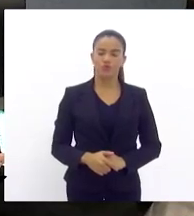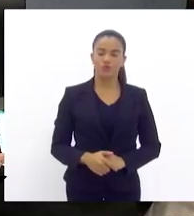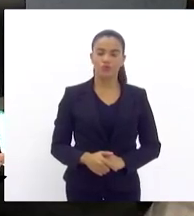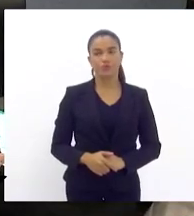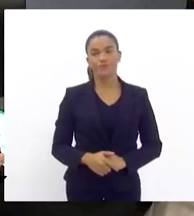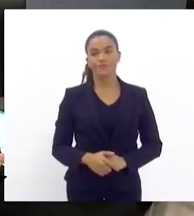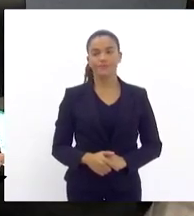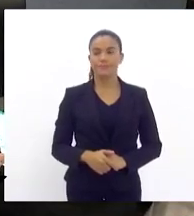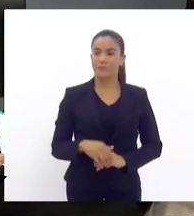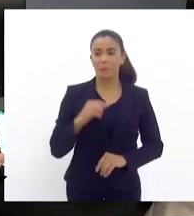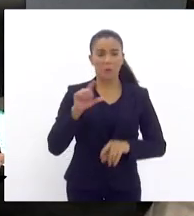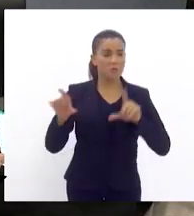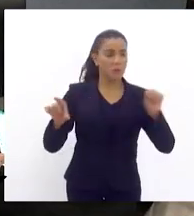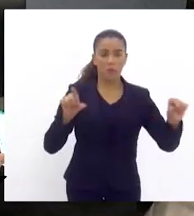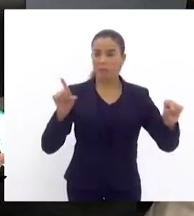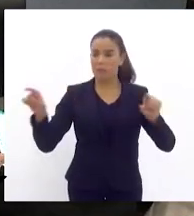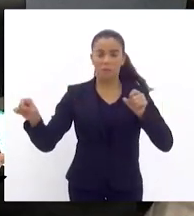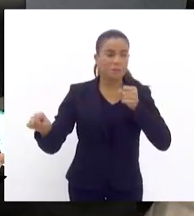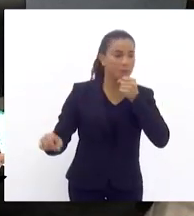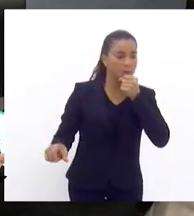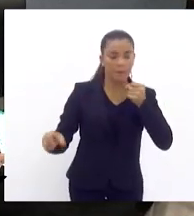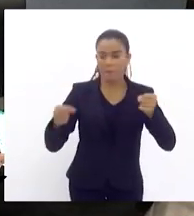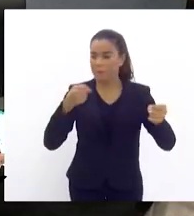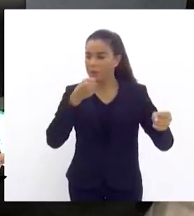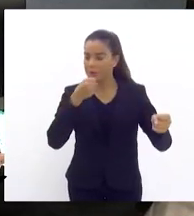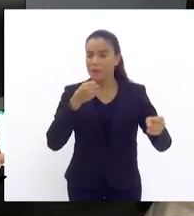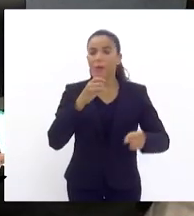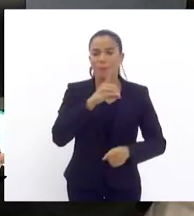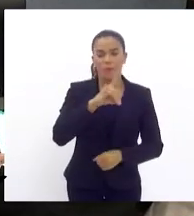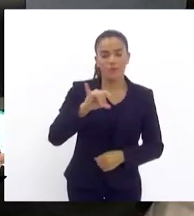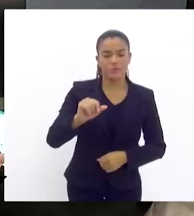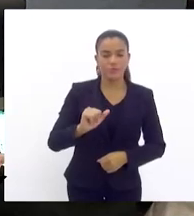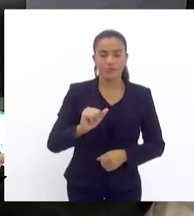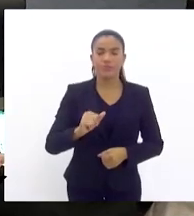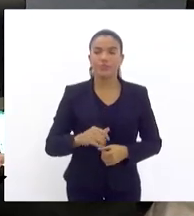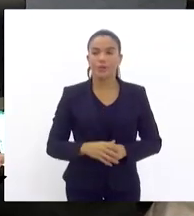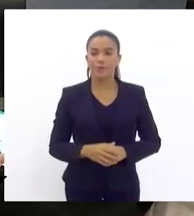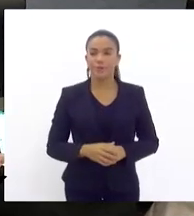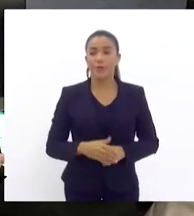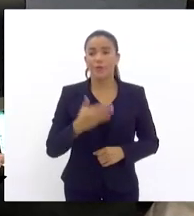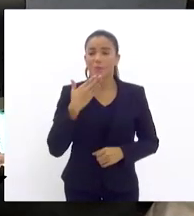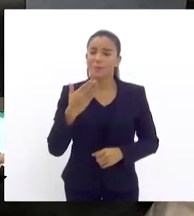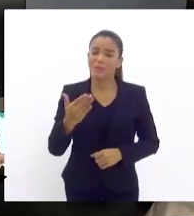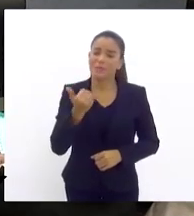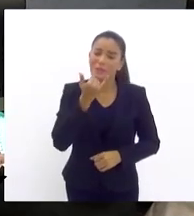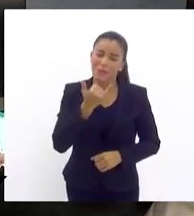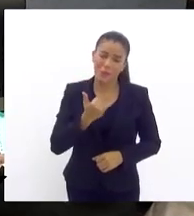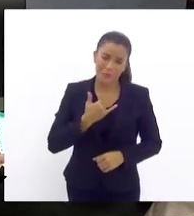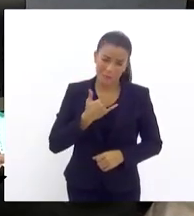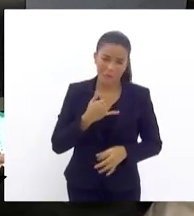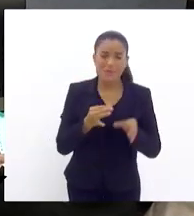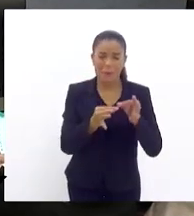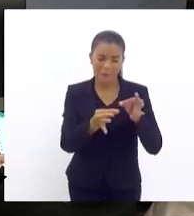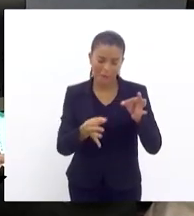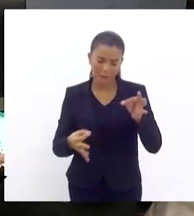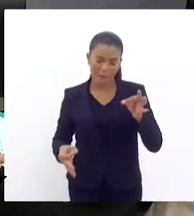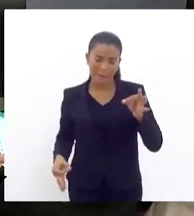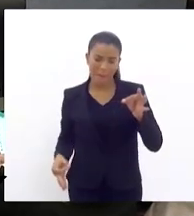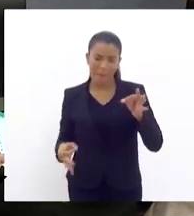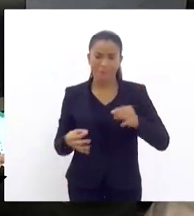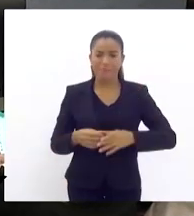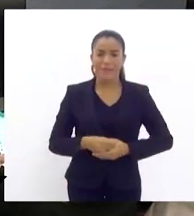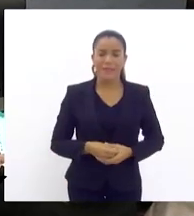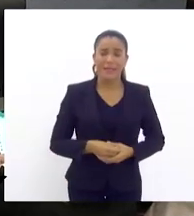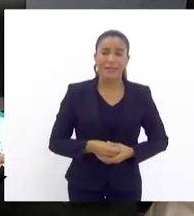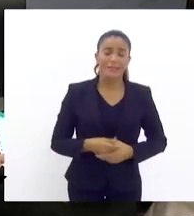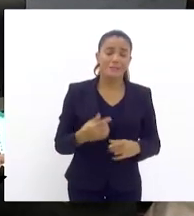Pode escolher. Bom dia. Gente, eu vou começar pedindo desculpa se eu me exceder um bocado,